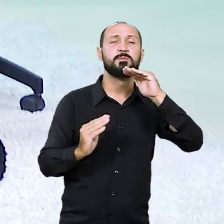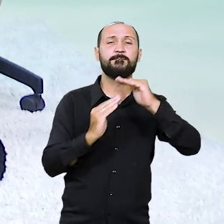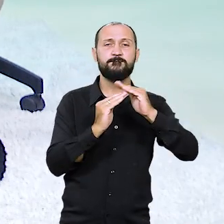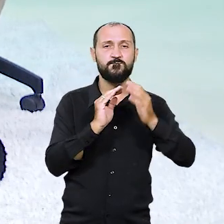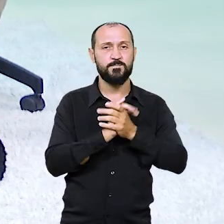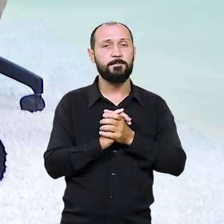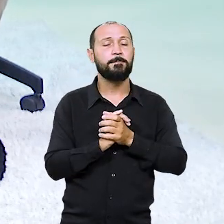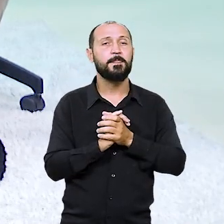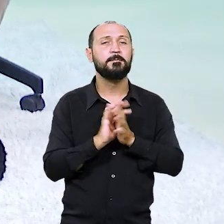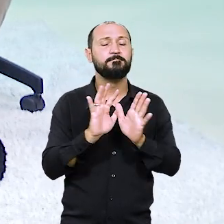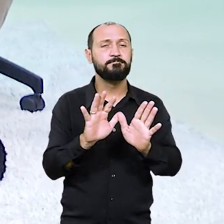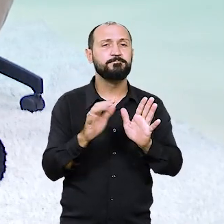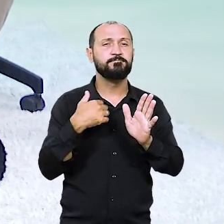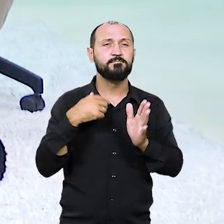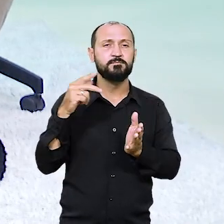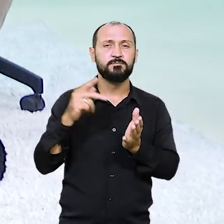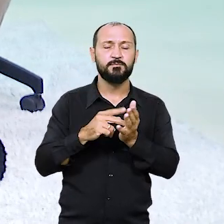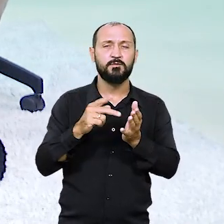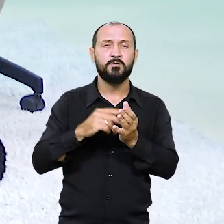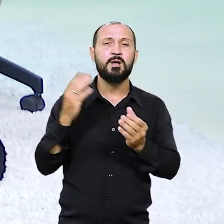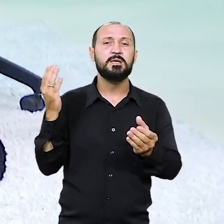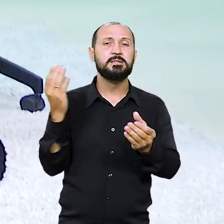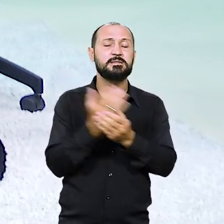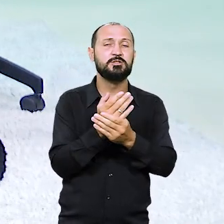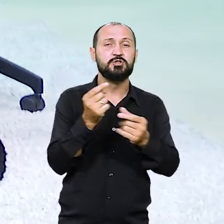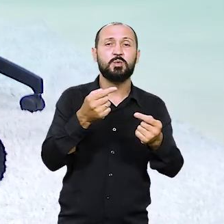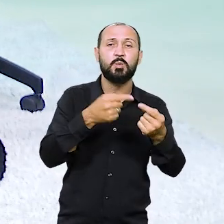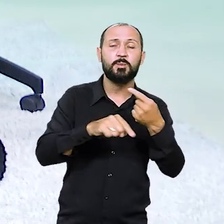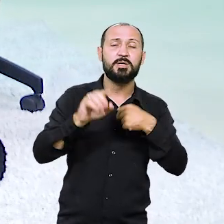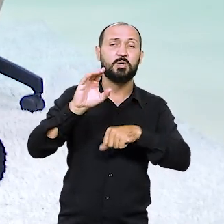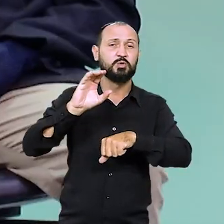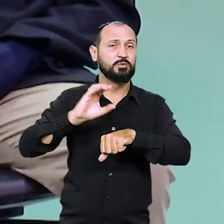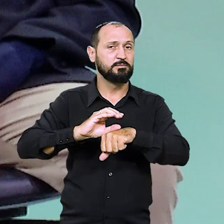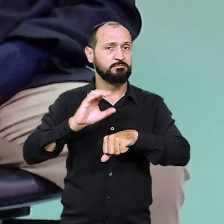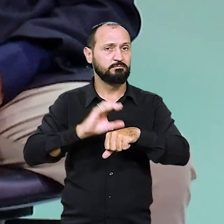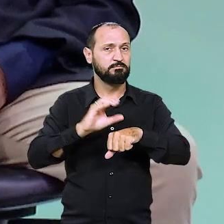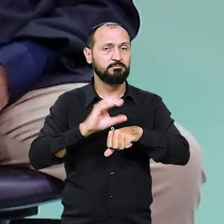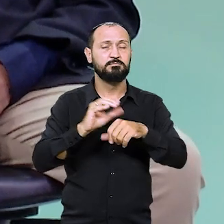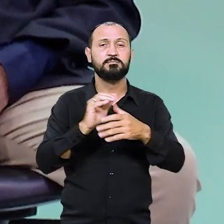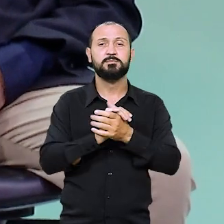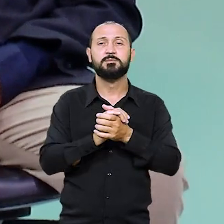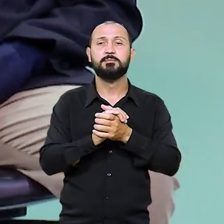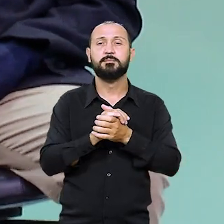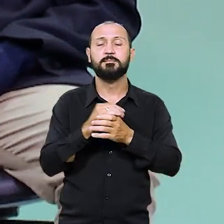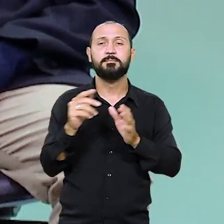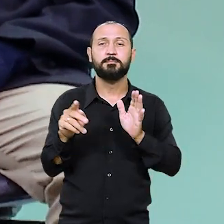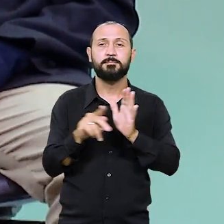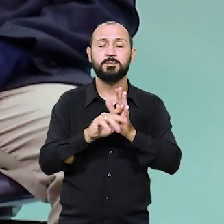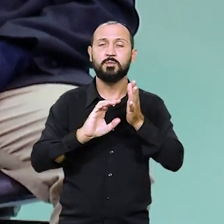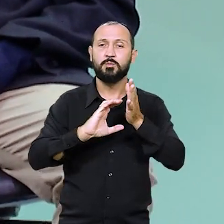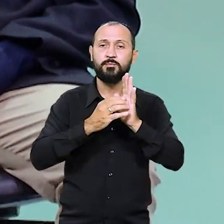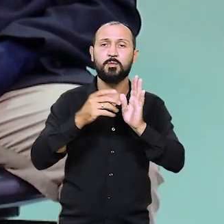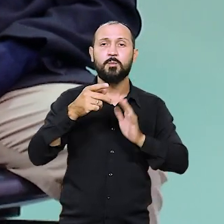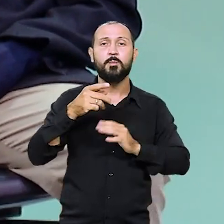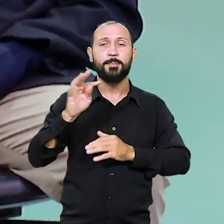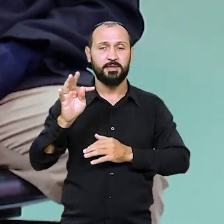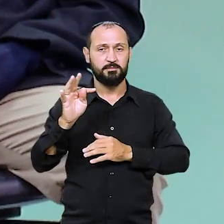ao Tribunal de última instância no Brasil? Certo. Então, Paulo, isso na verdade foi uma ação direta